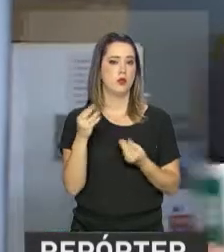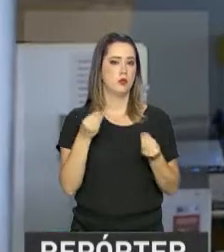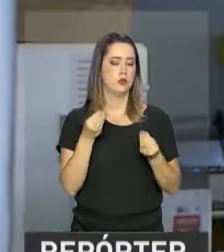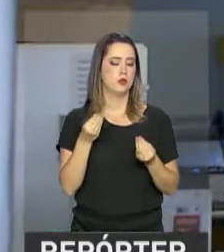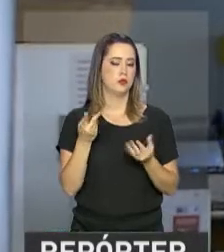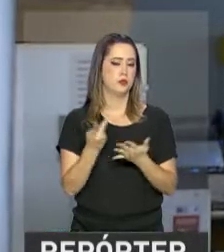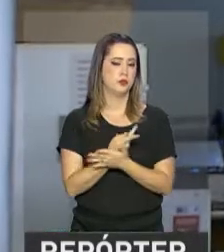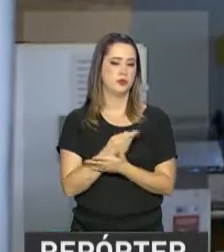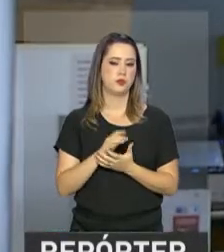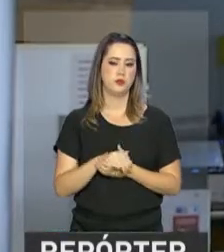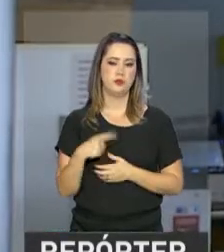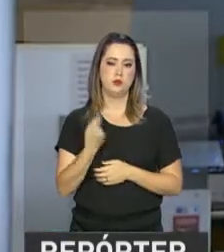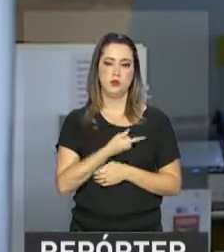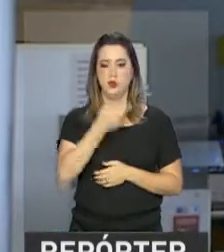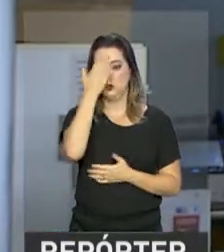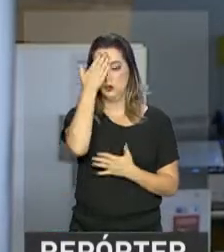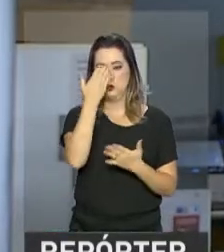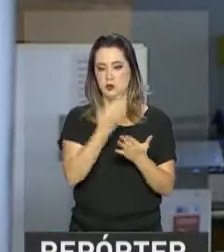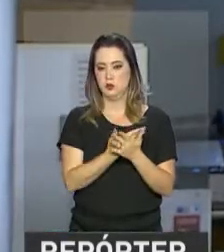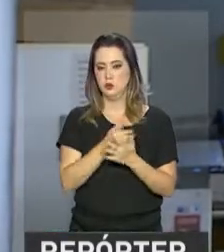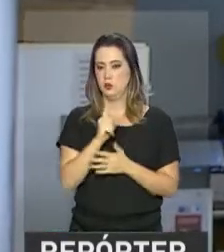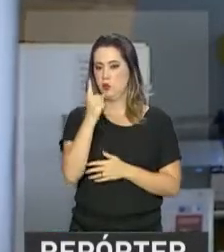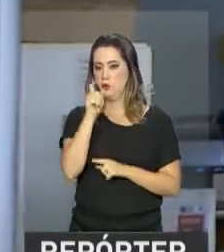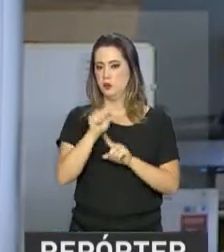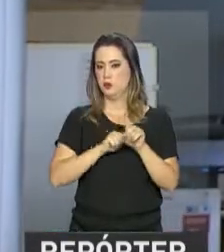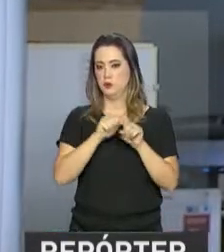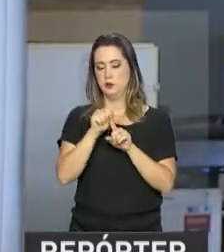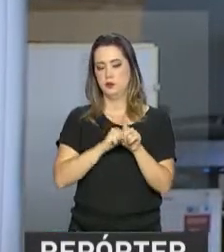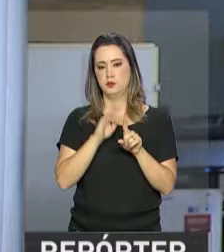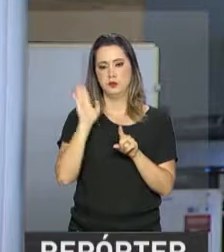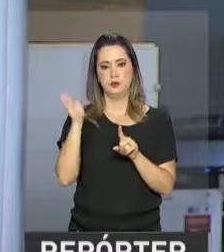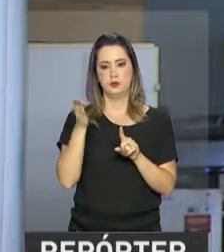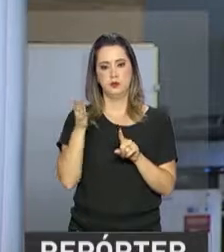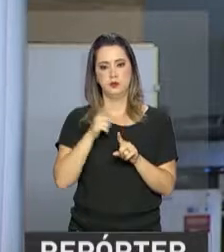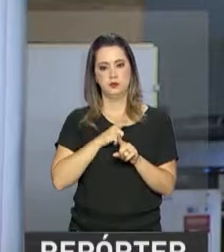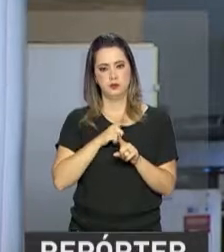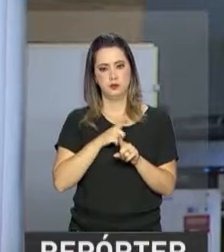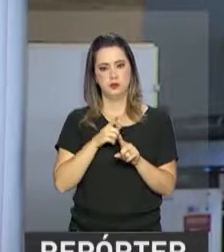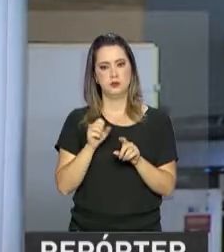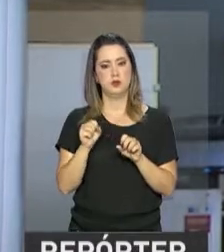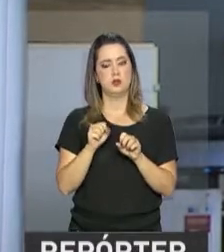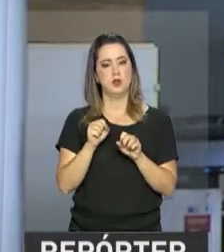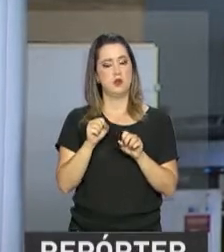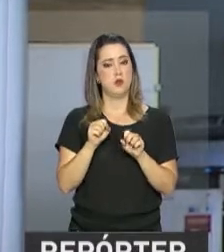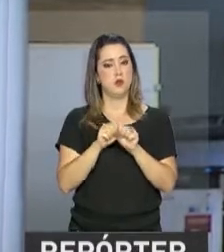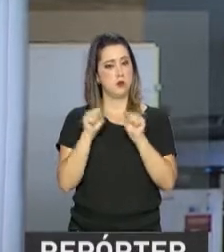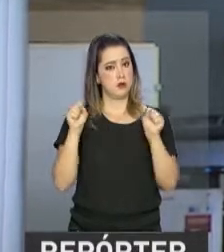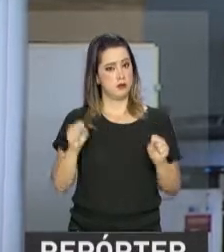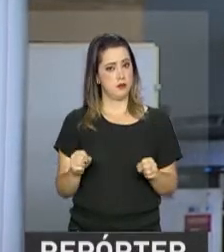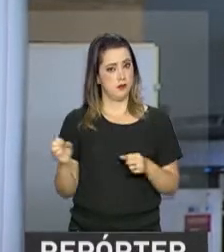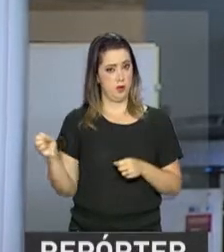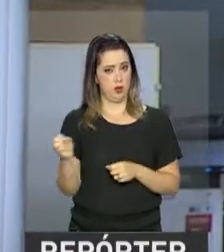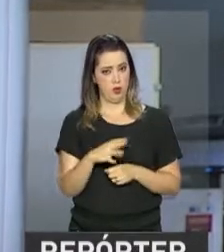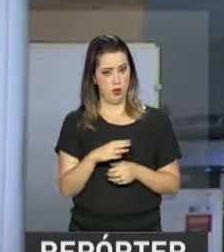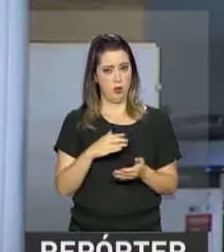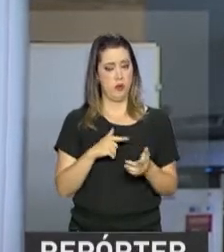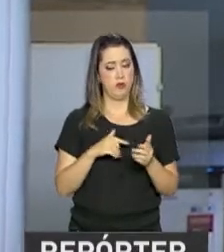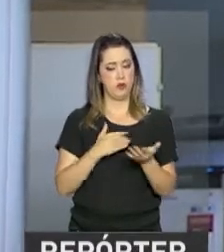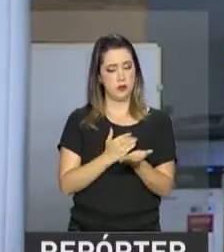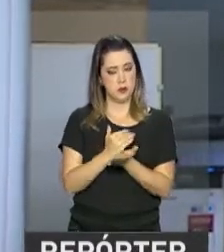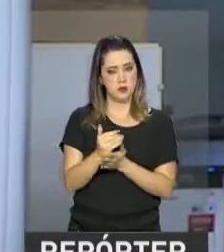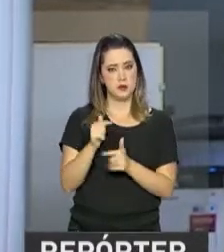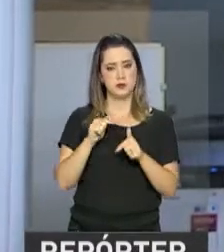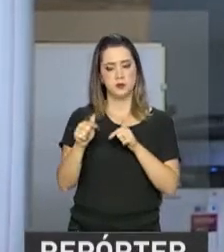proteção nós acreditamos que praticamente daqui a um mês nós já tenhamos os na'vi ti em pleno funcionamento ele será